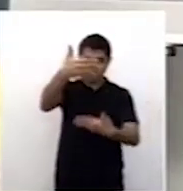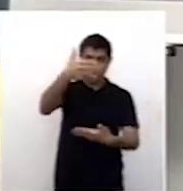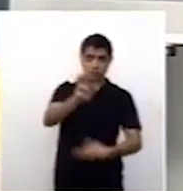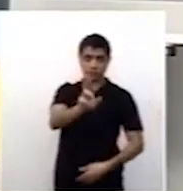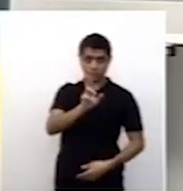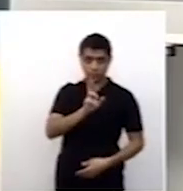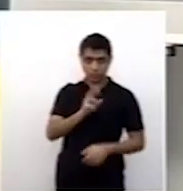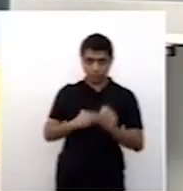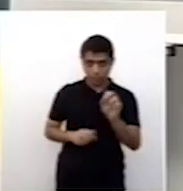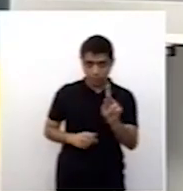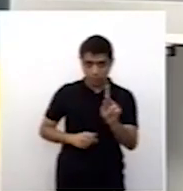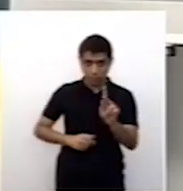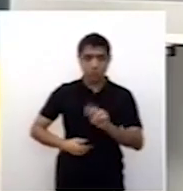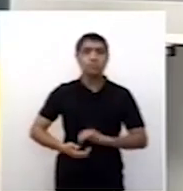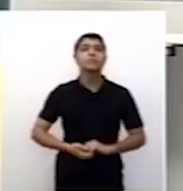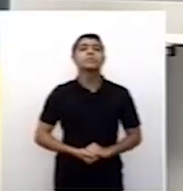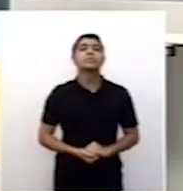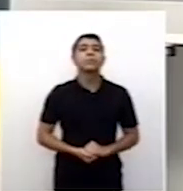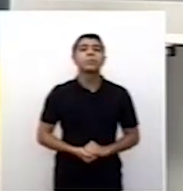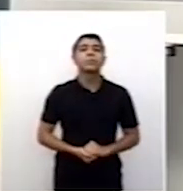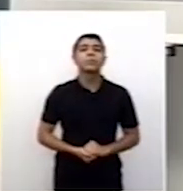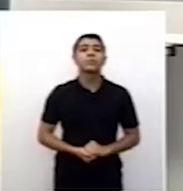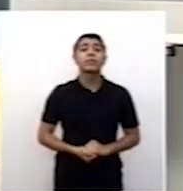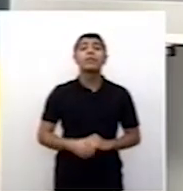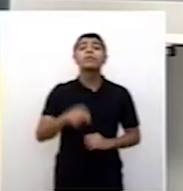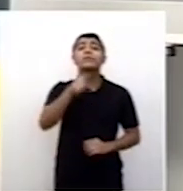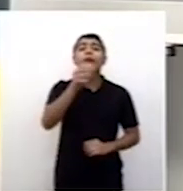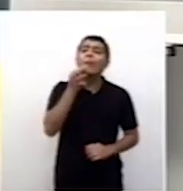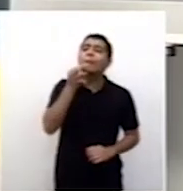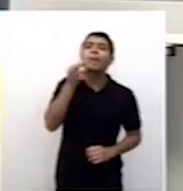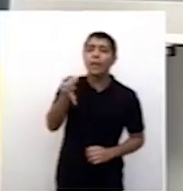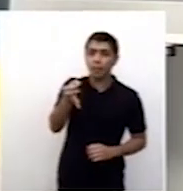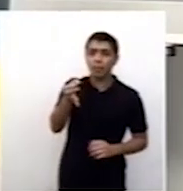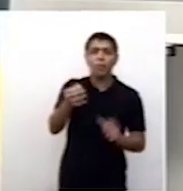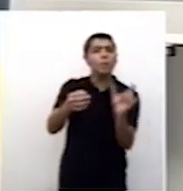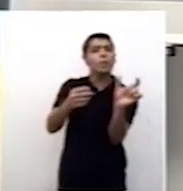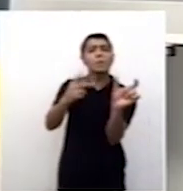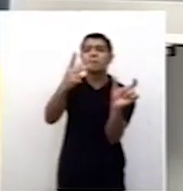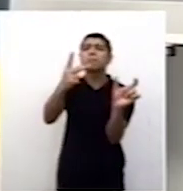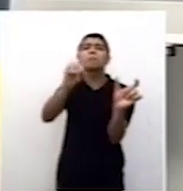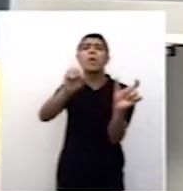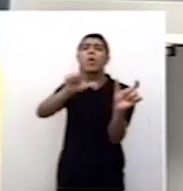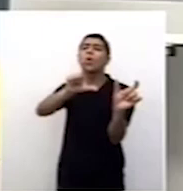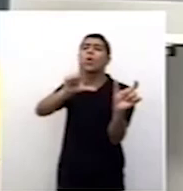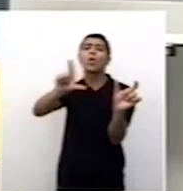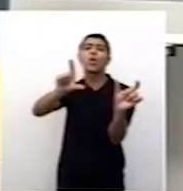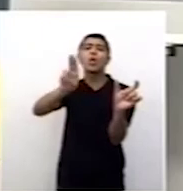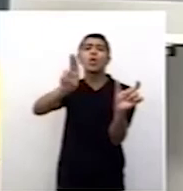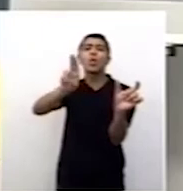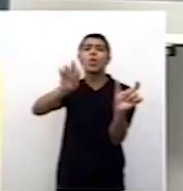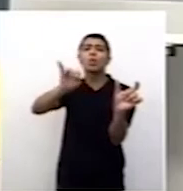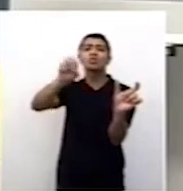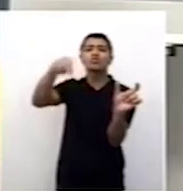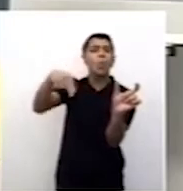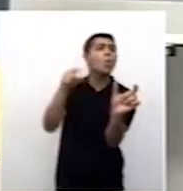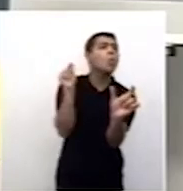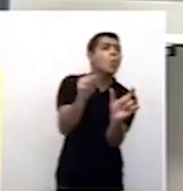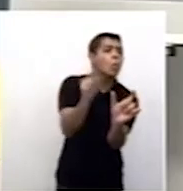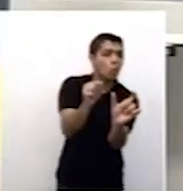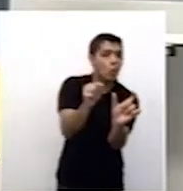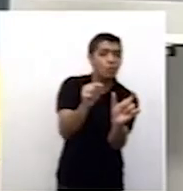Olha lá. In your opinion, what is pollution? E como ocorre a poluição? De que forma ocorre a